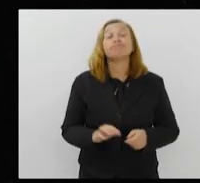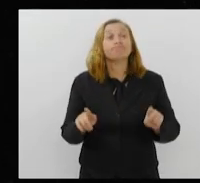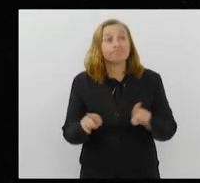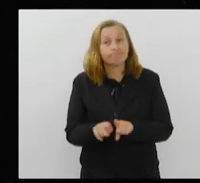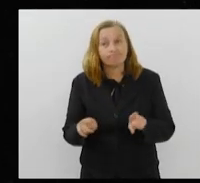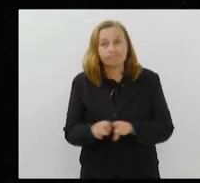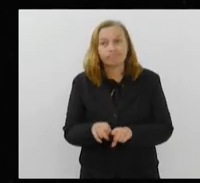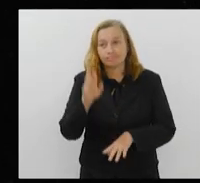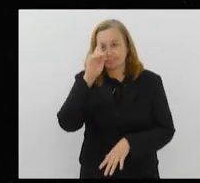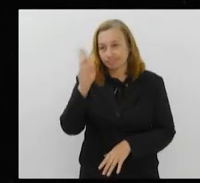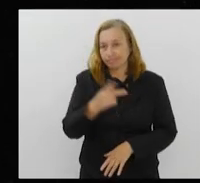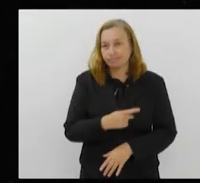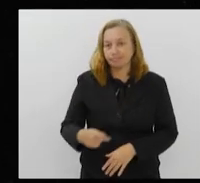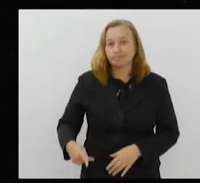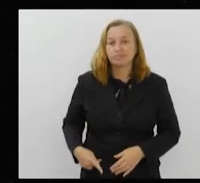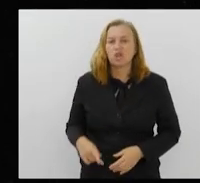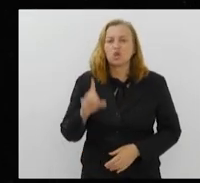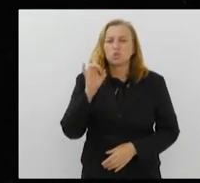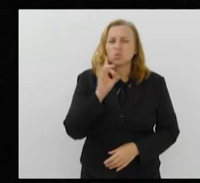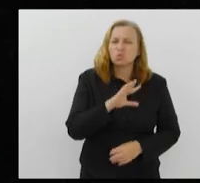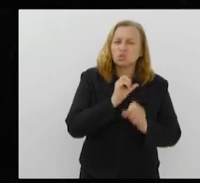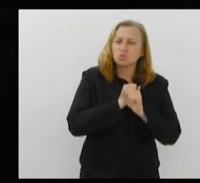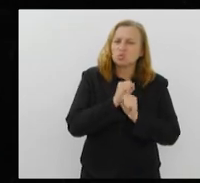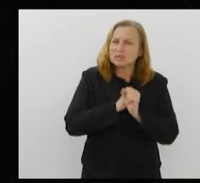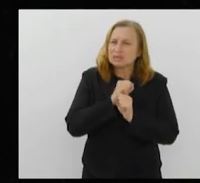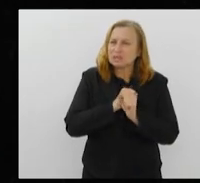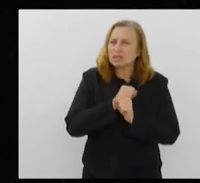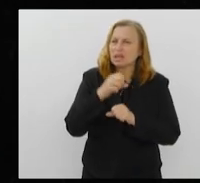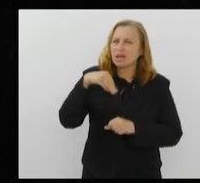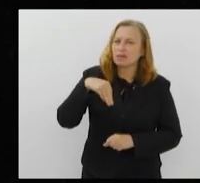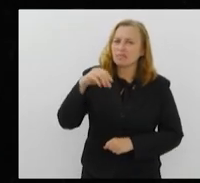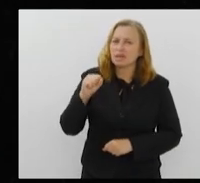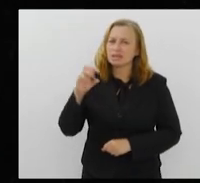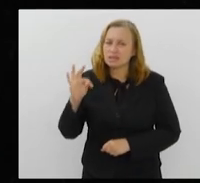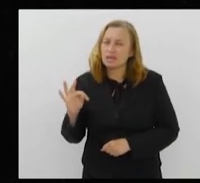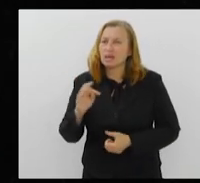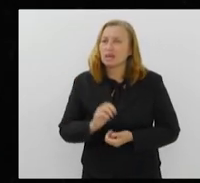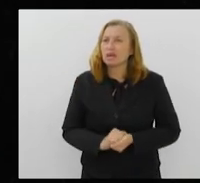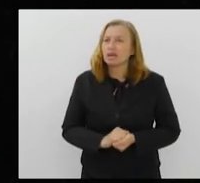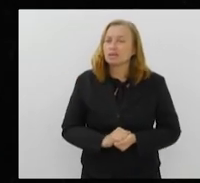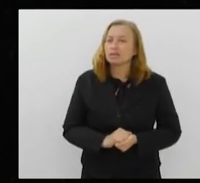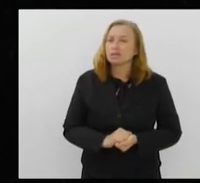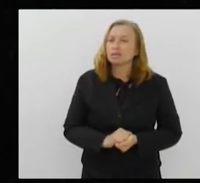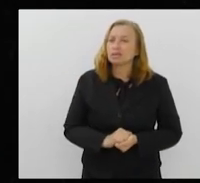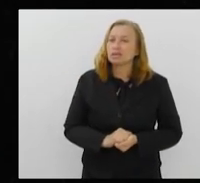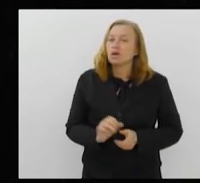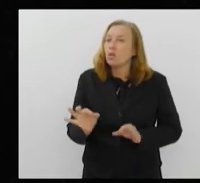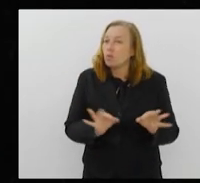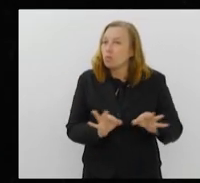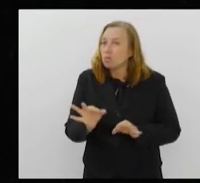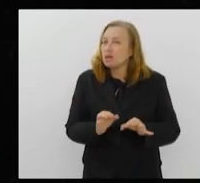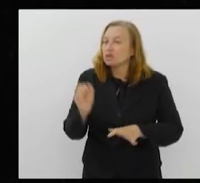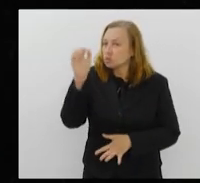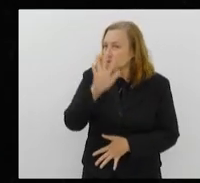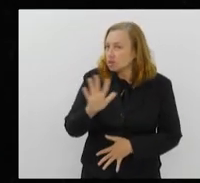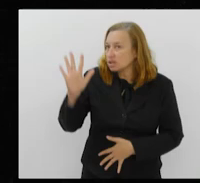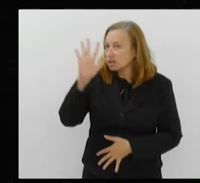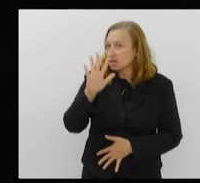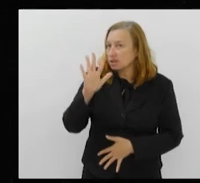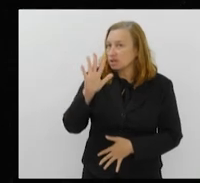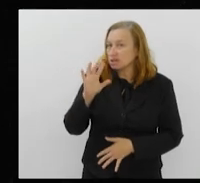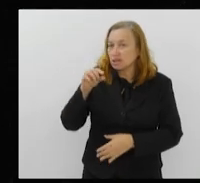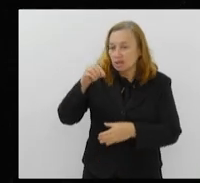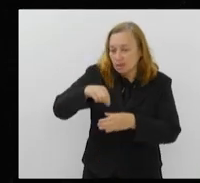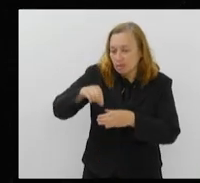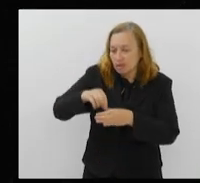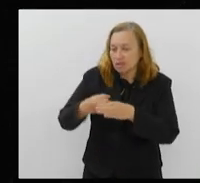Também, presidente, nos últimos anos, o MST lançou o Plano Nacional Plantar